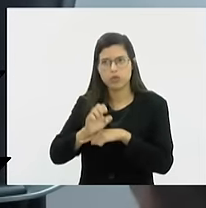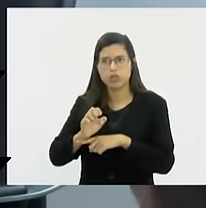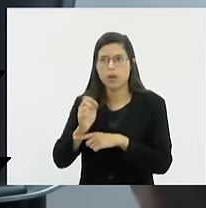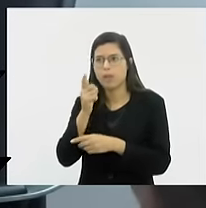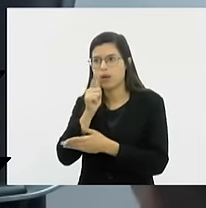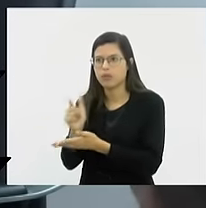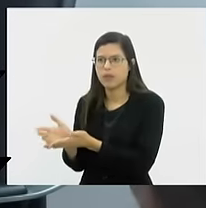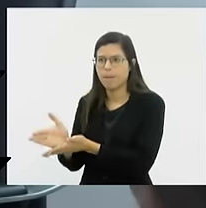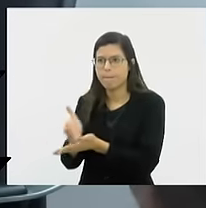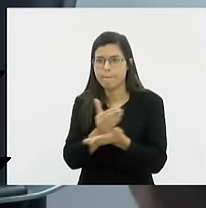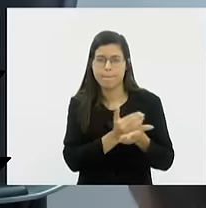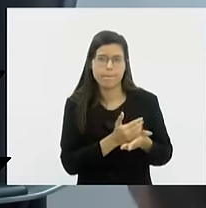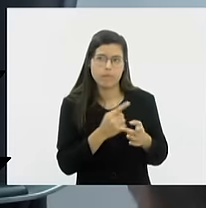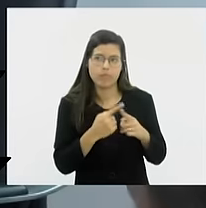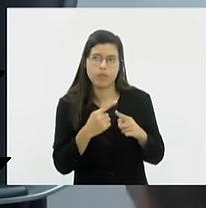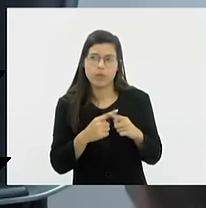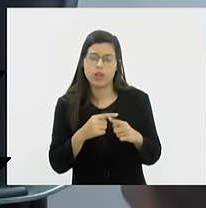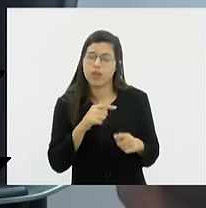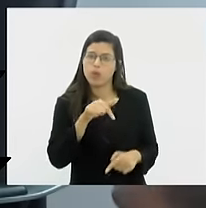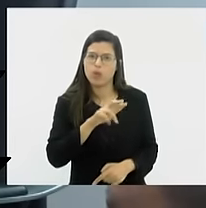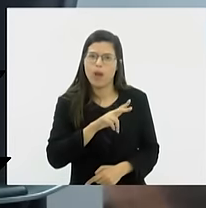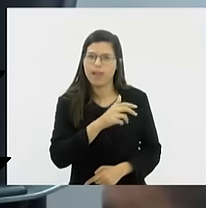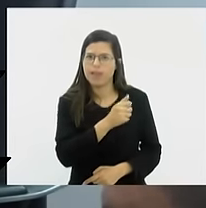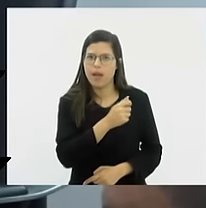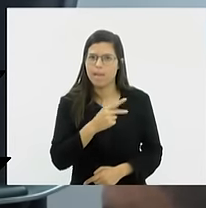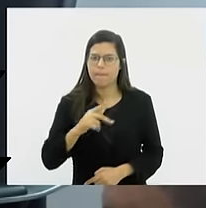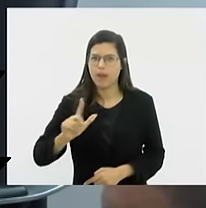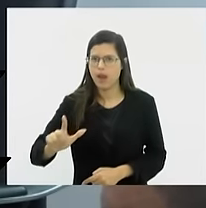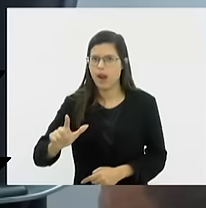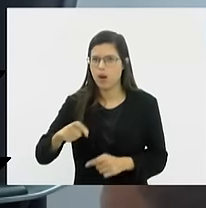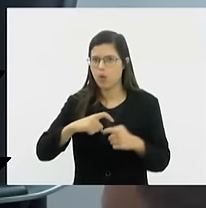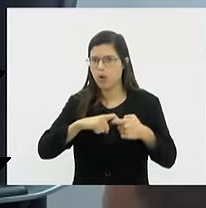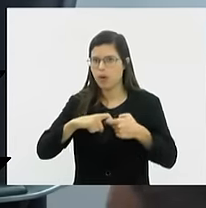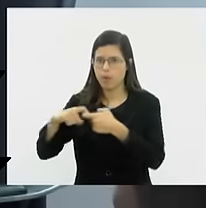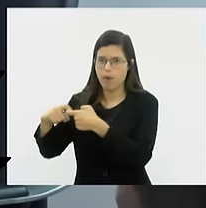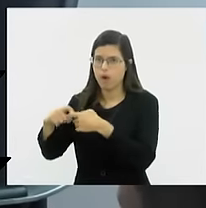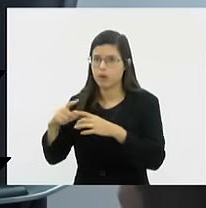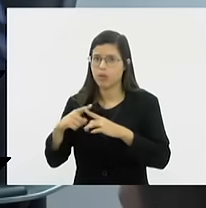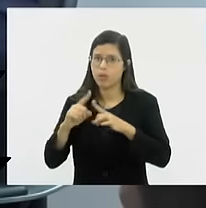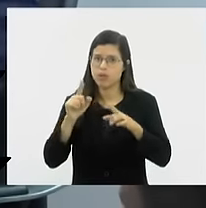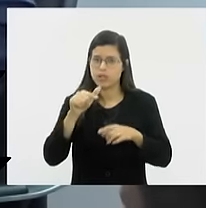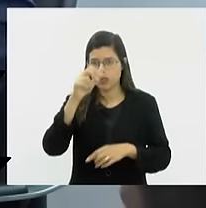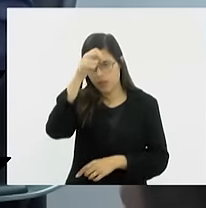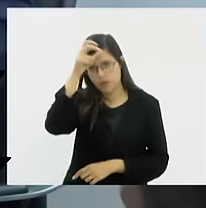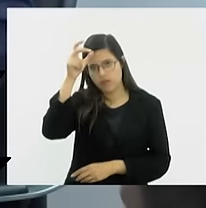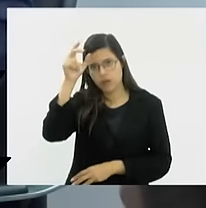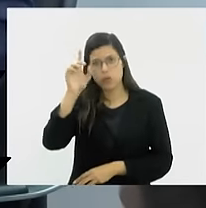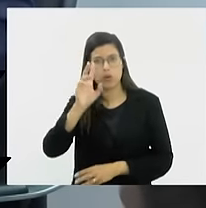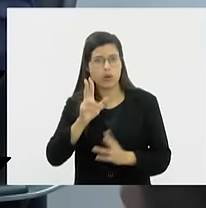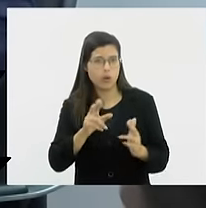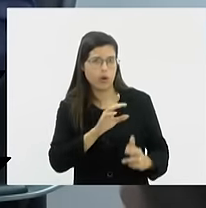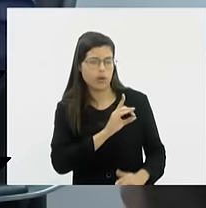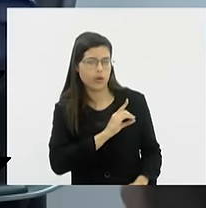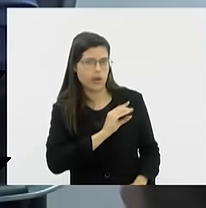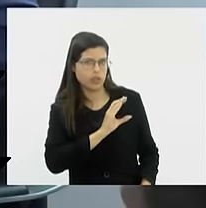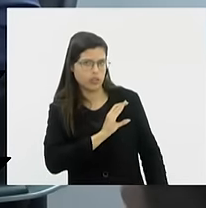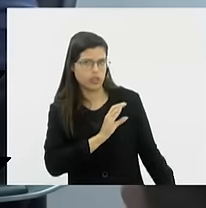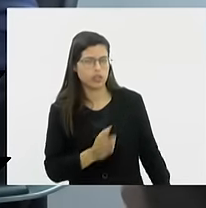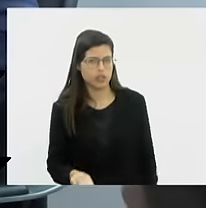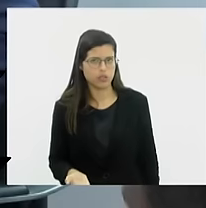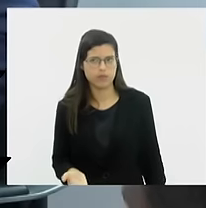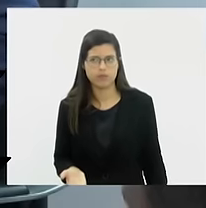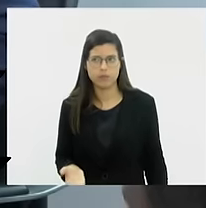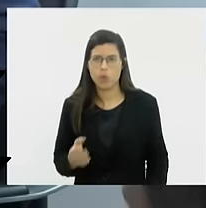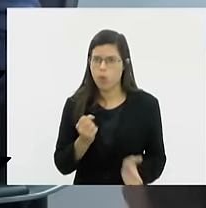o reboque, naquele caso é da prefeitura e o pátio é da prefeitura, como a gente viu em Caxias, por exemplo. Em Caxias o contrato